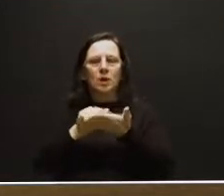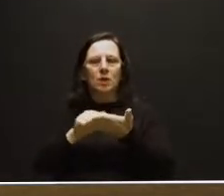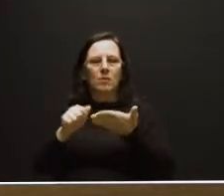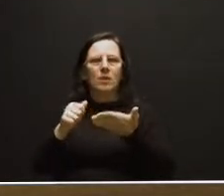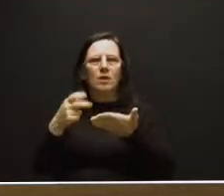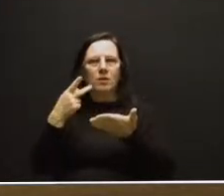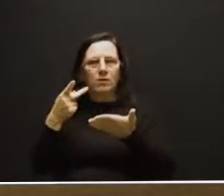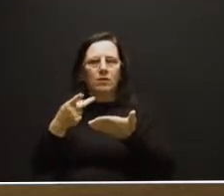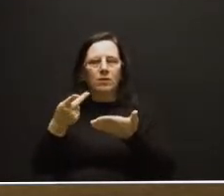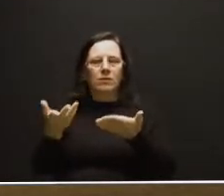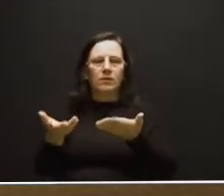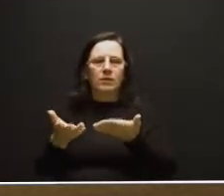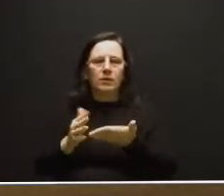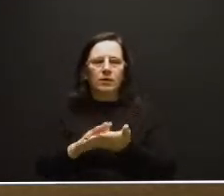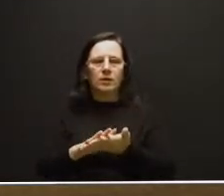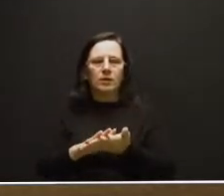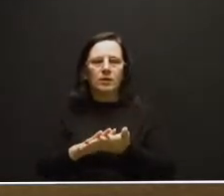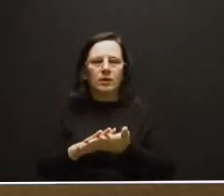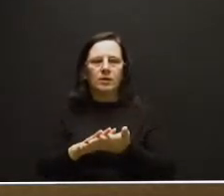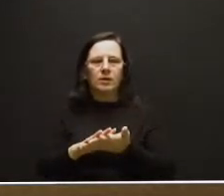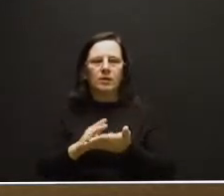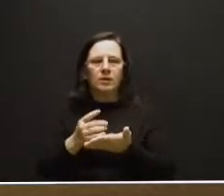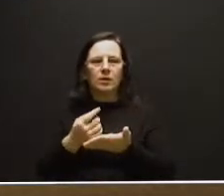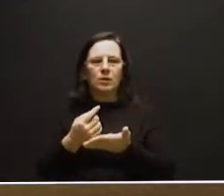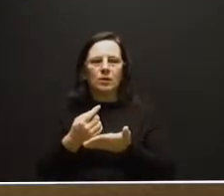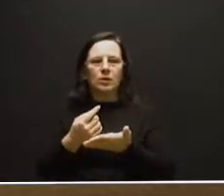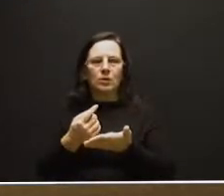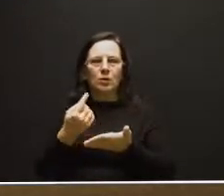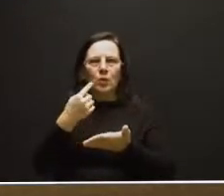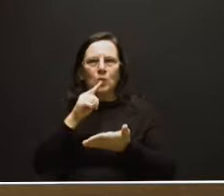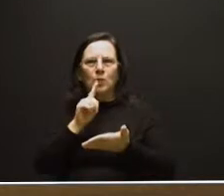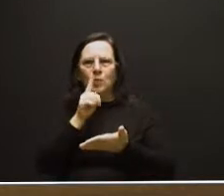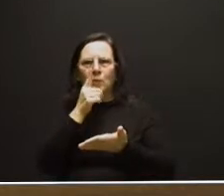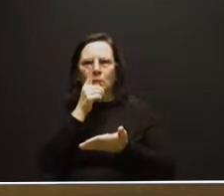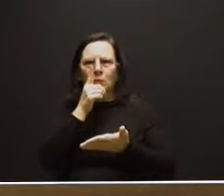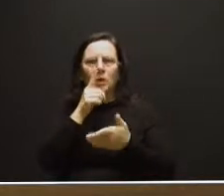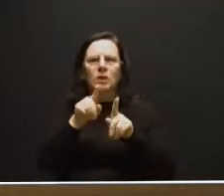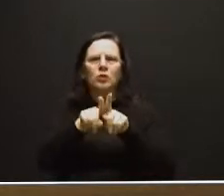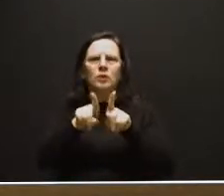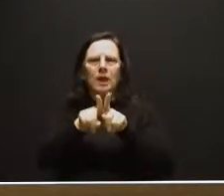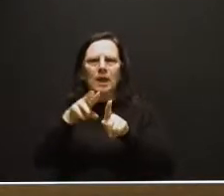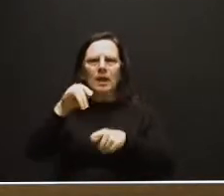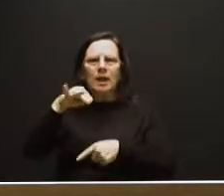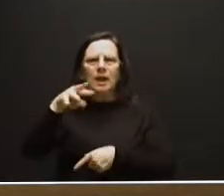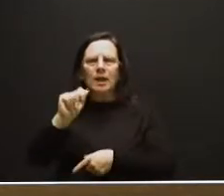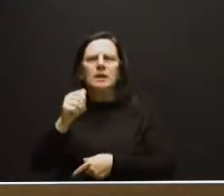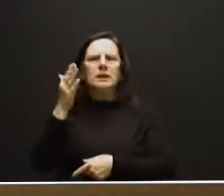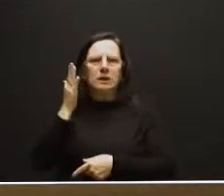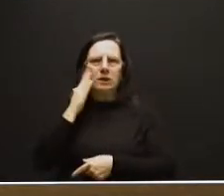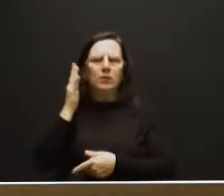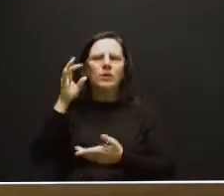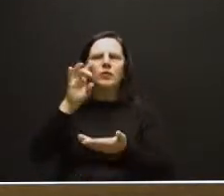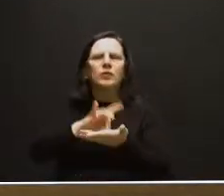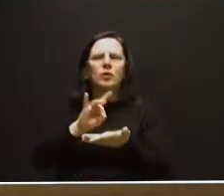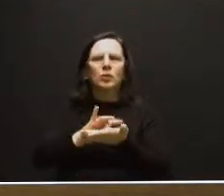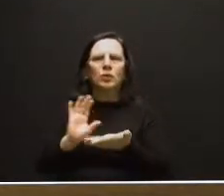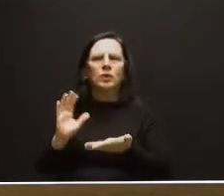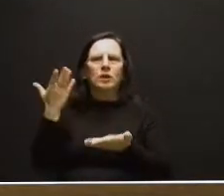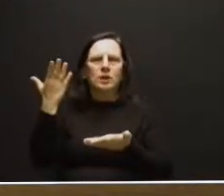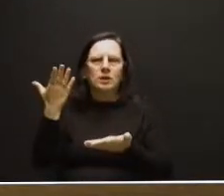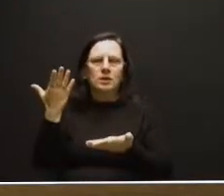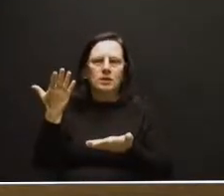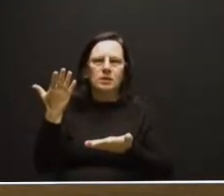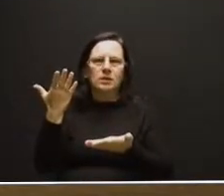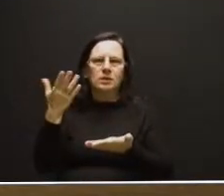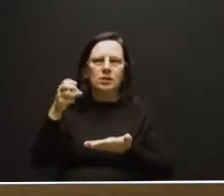sabe que eu tô falando de um aparelho para inserir no dentro da boca da criança de nariz pra saber de verdade o que está acontecendo na liça